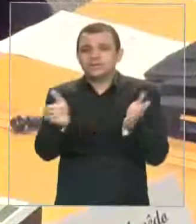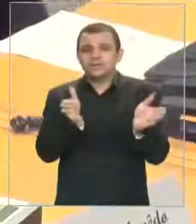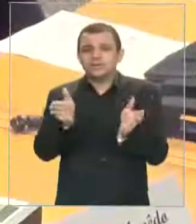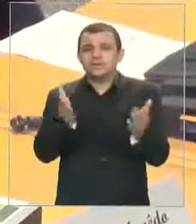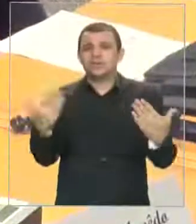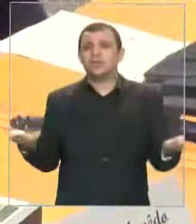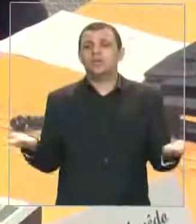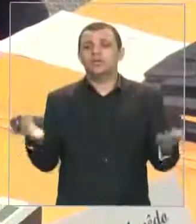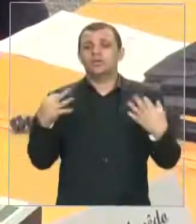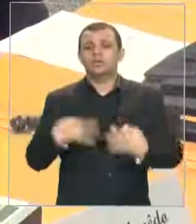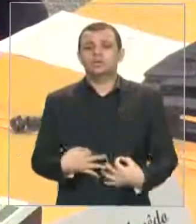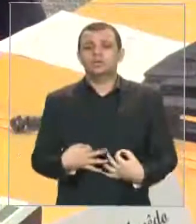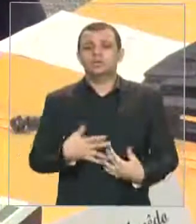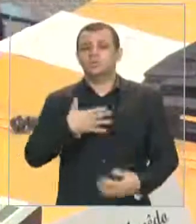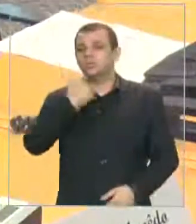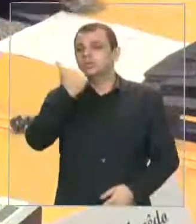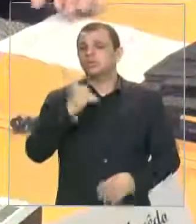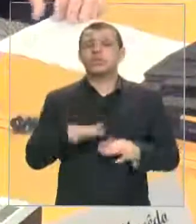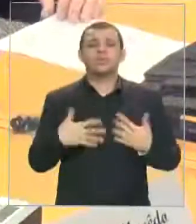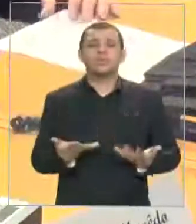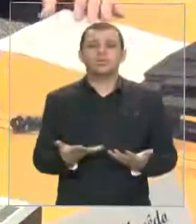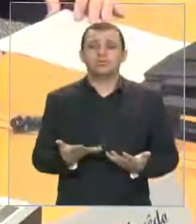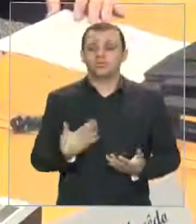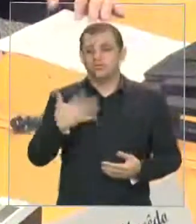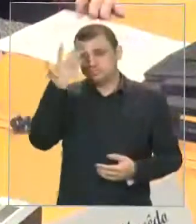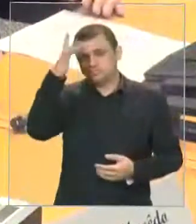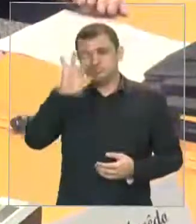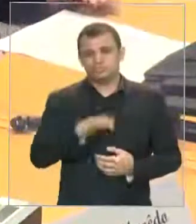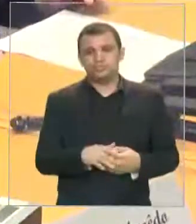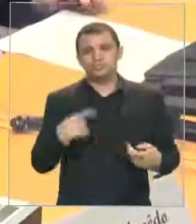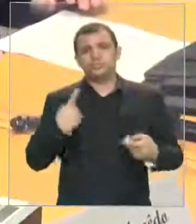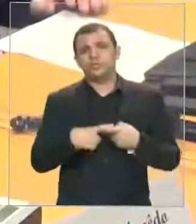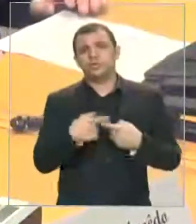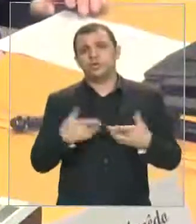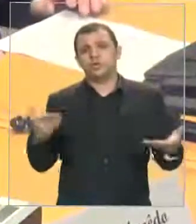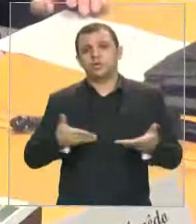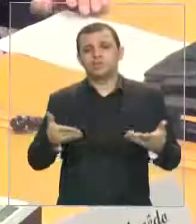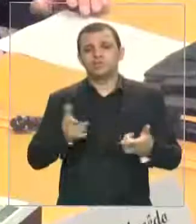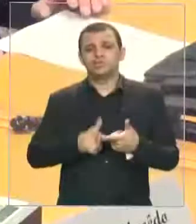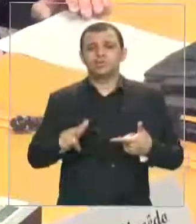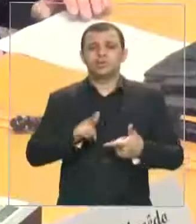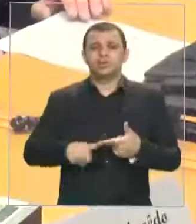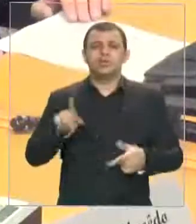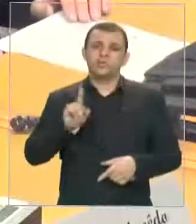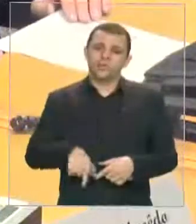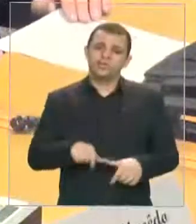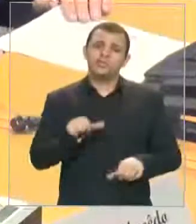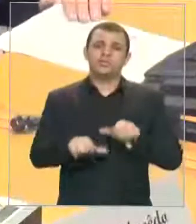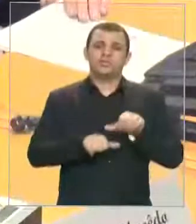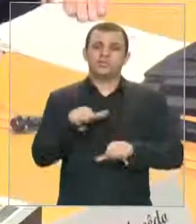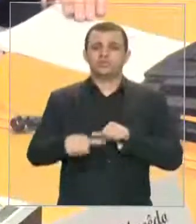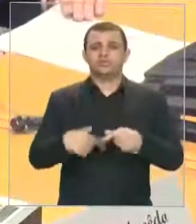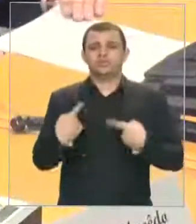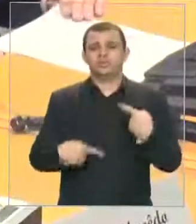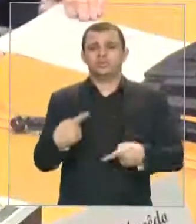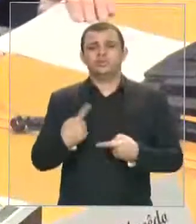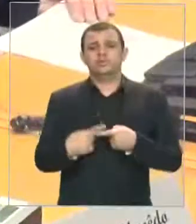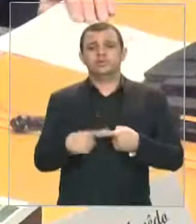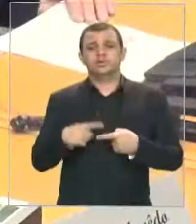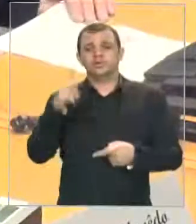tomar, por causa da gravidade do problema, né? A gravidade que é esta reforma, a